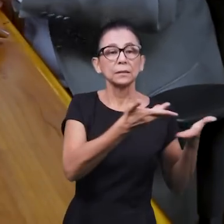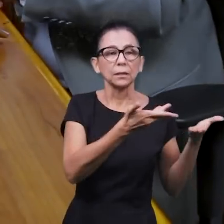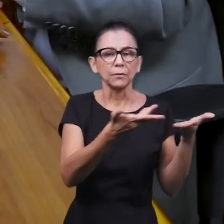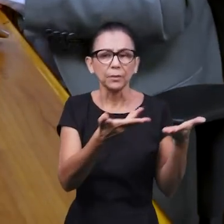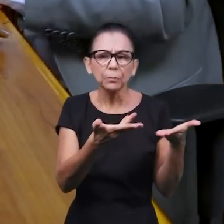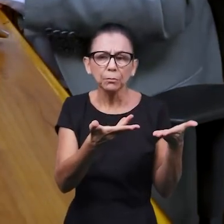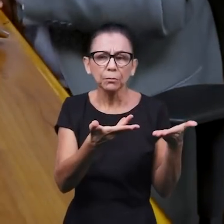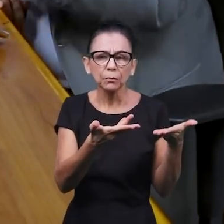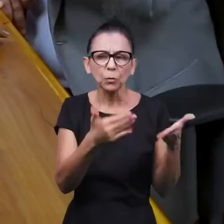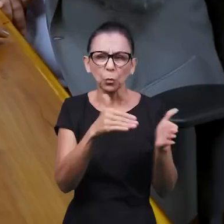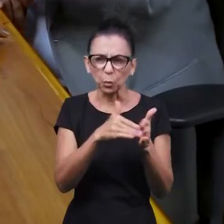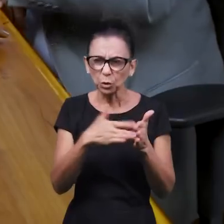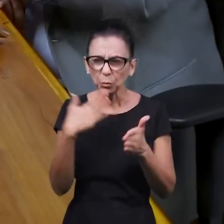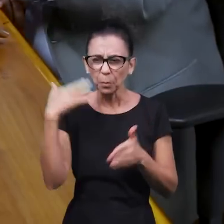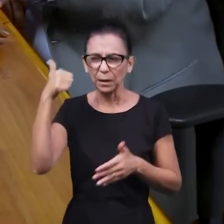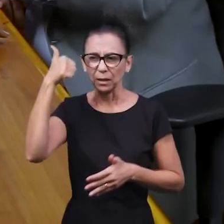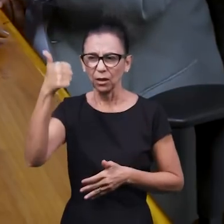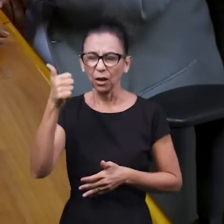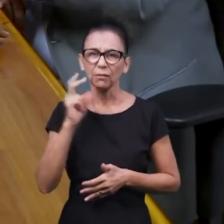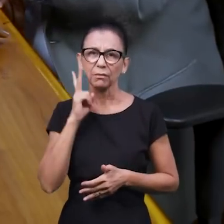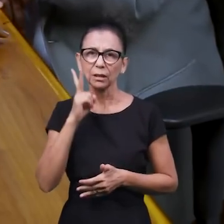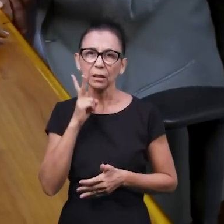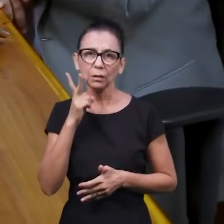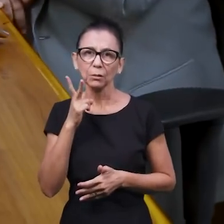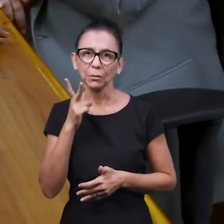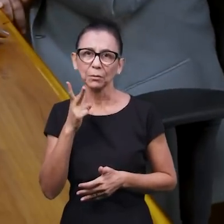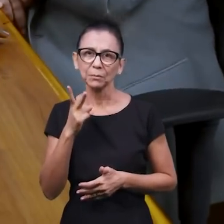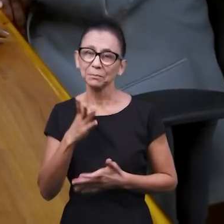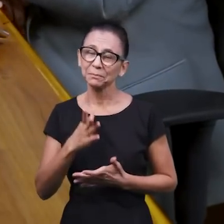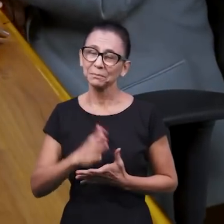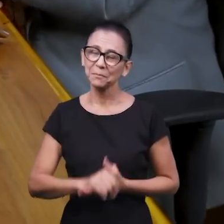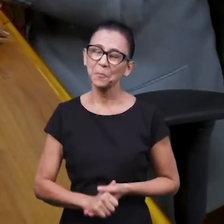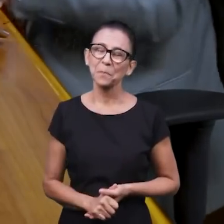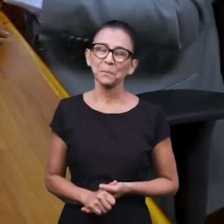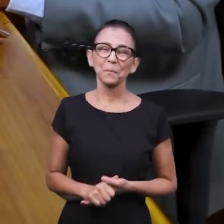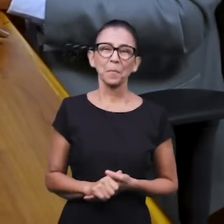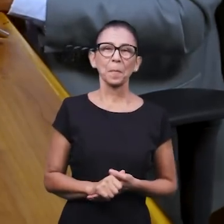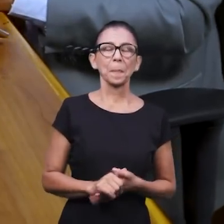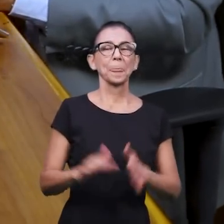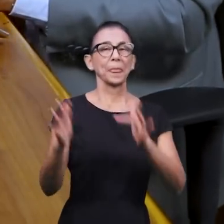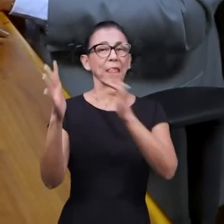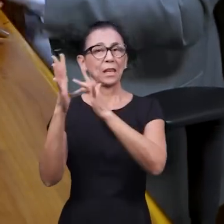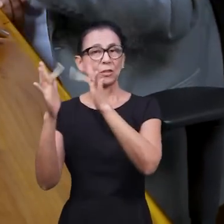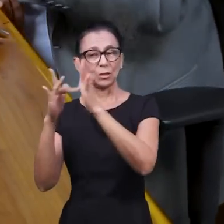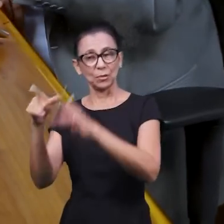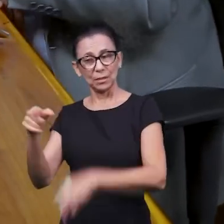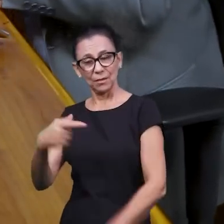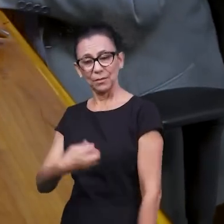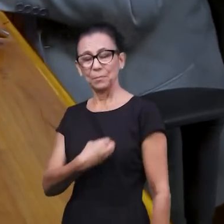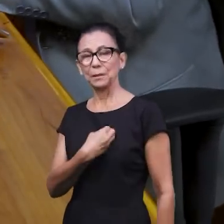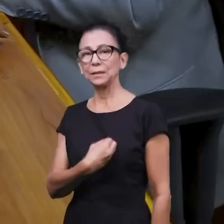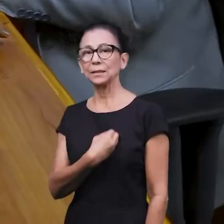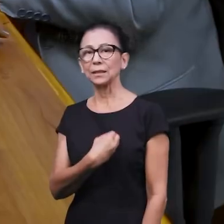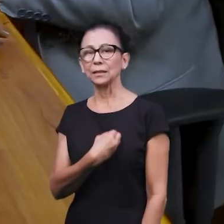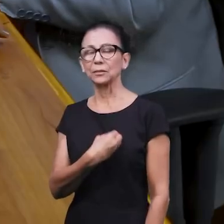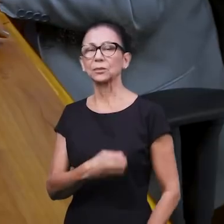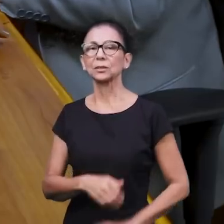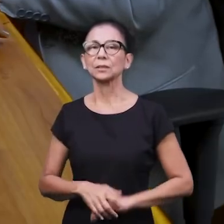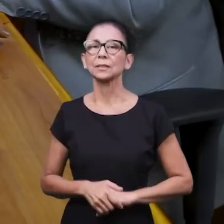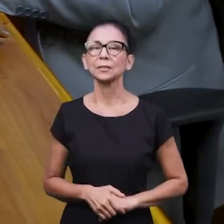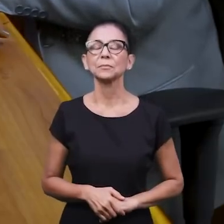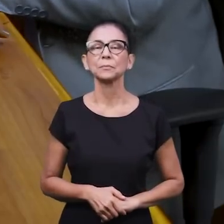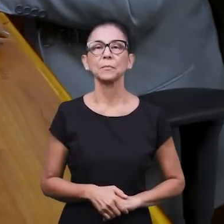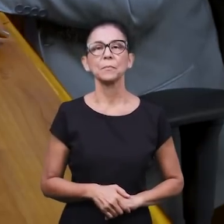que ele fizesse isso. Então, ele estava presente na festa, mas a resposta veio a partir da oração, né? Oração. Falar com Jesus é